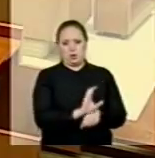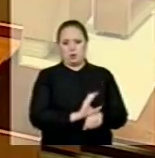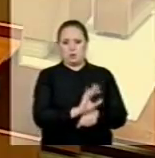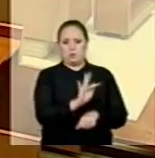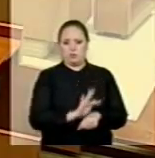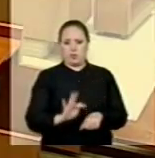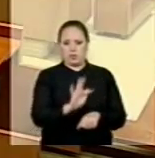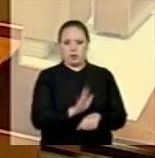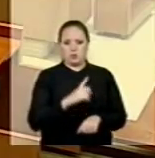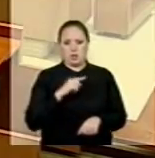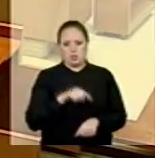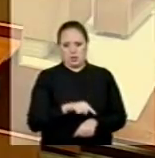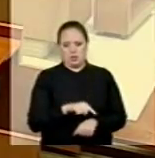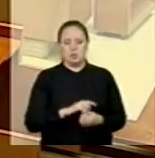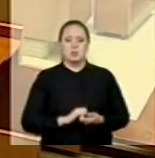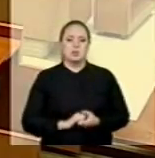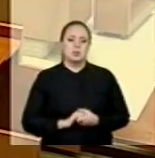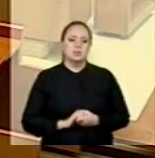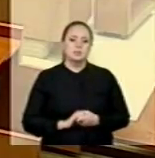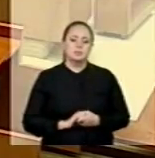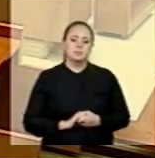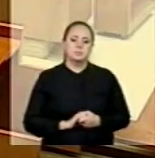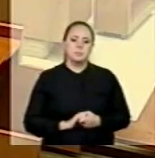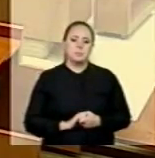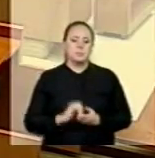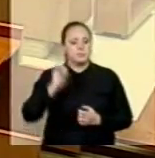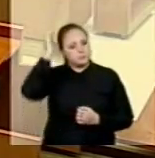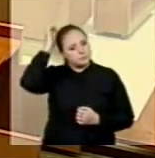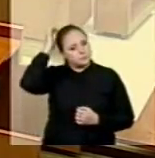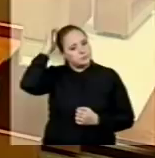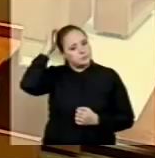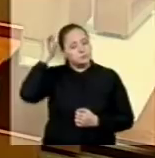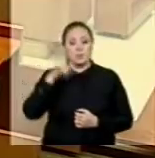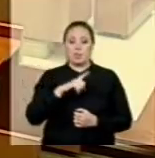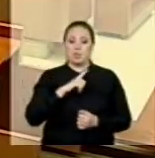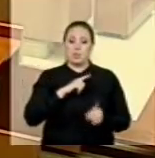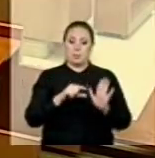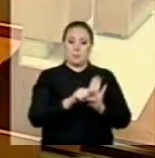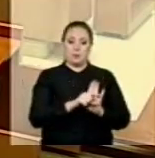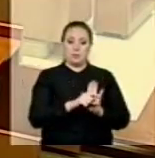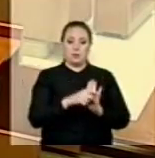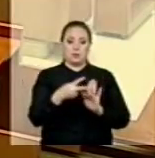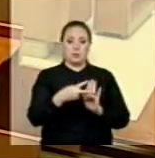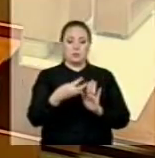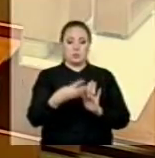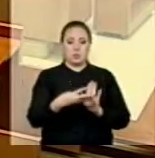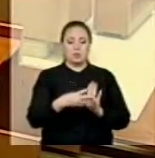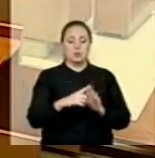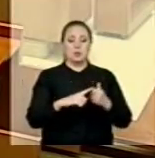Federal prevista, e esta é revelada nos parágrafos 2º e 3º